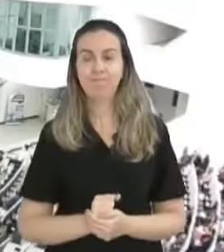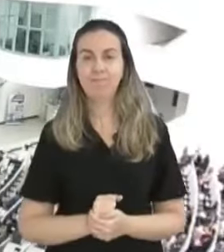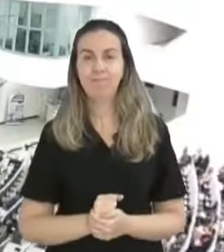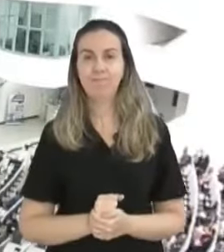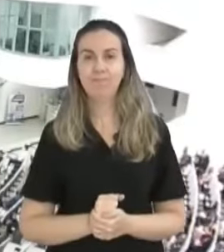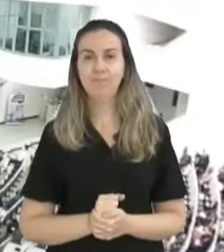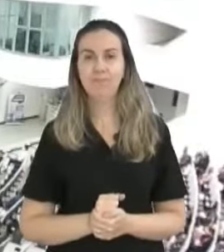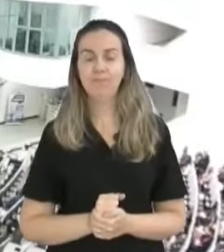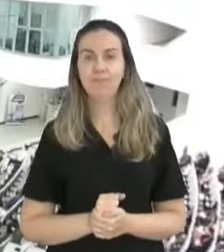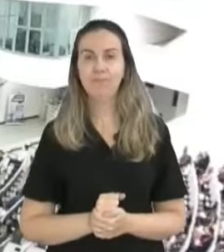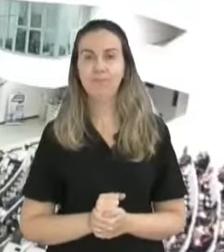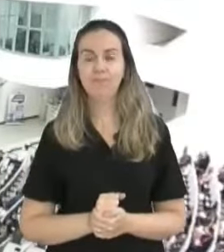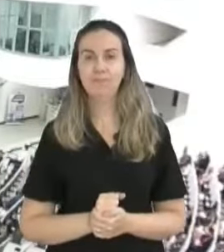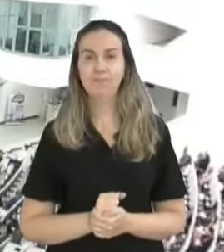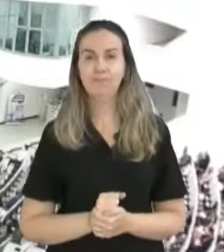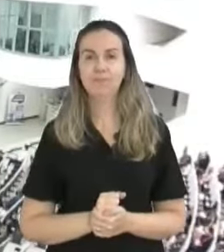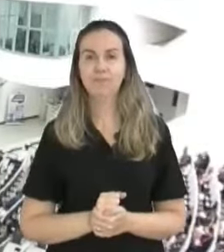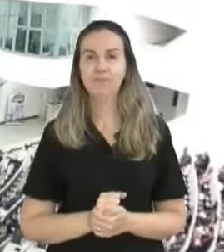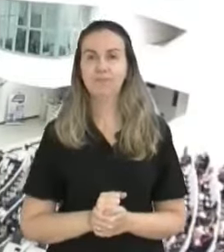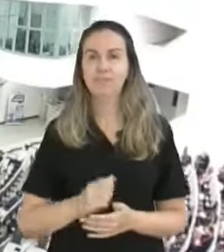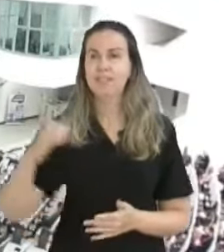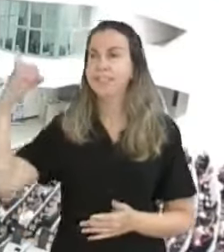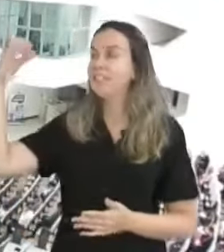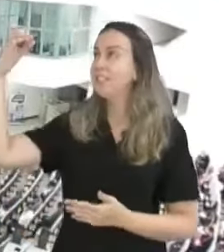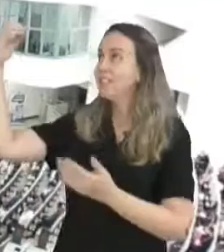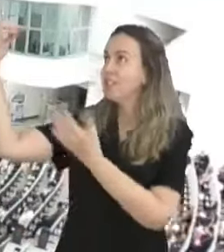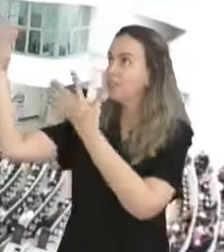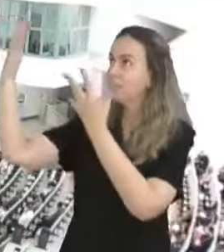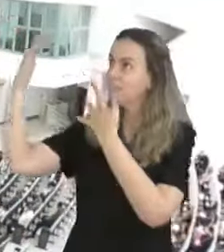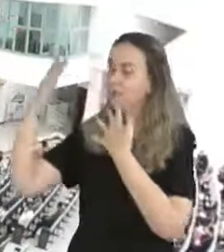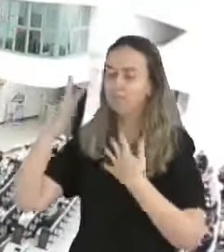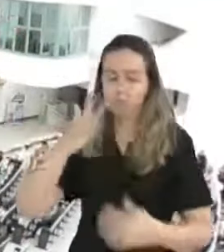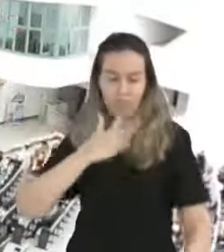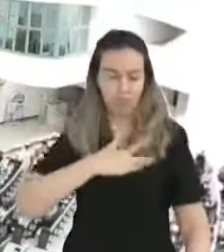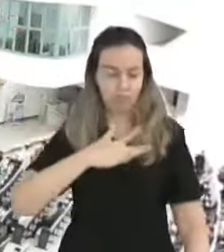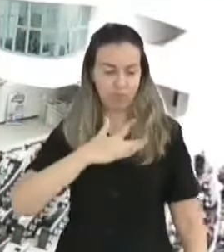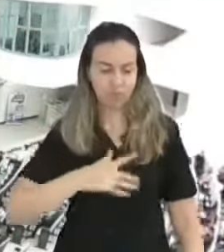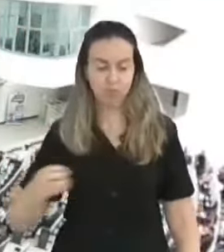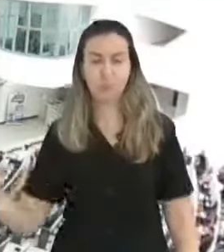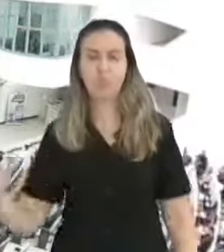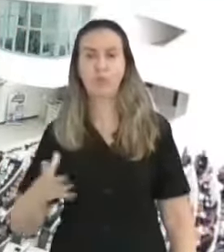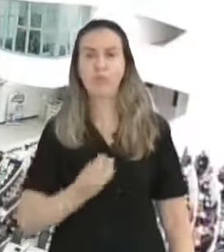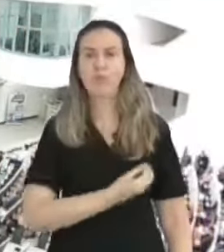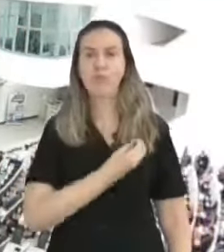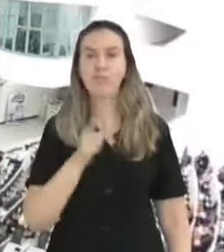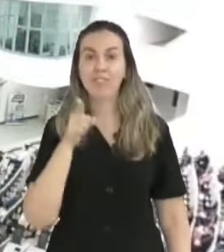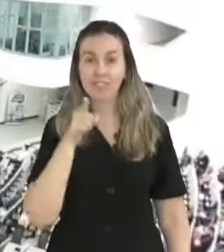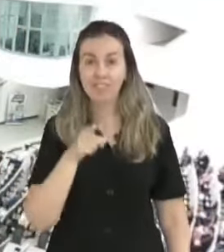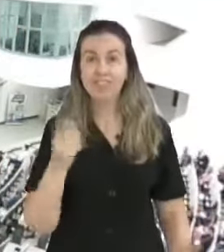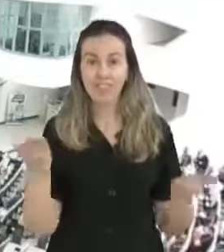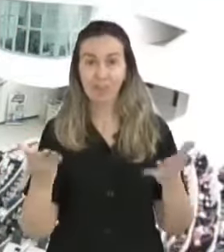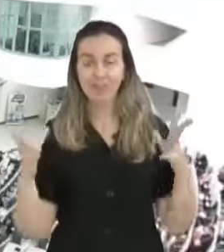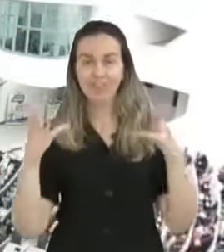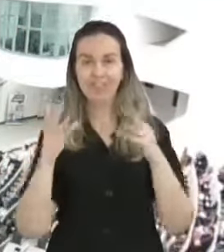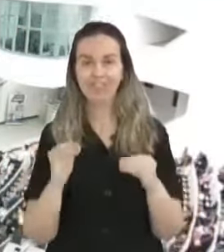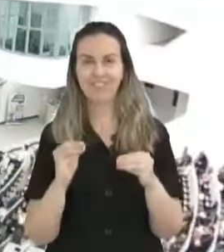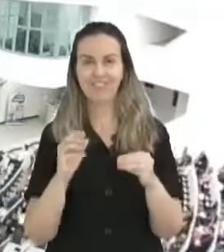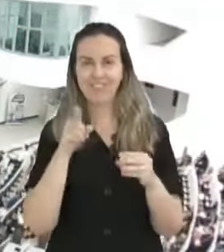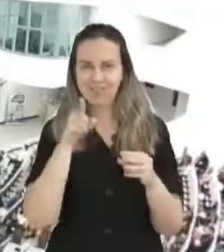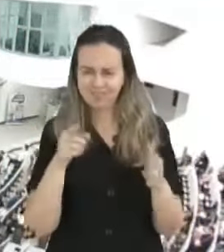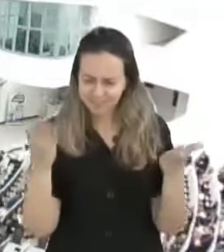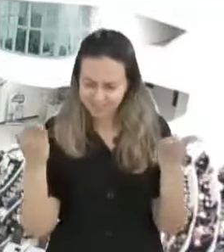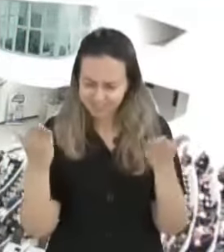irmão e diga para ele: as misericórdias de Deus acabaram-se de ser renovadas sobre tua vida agora.